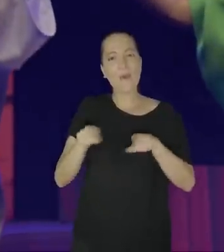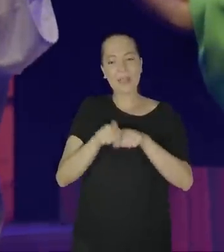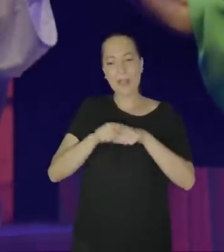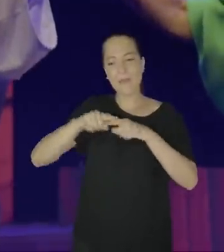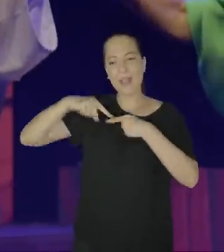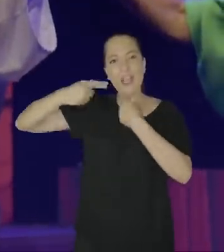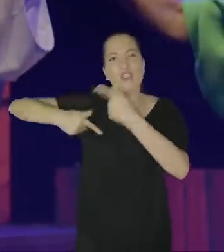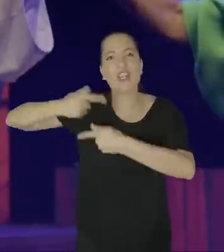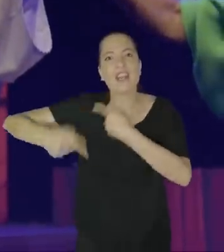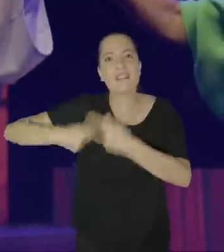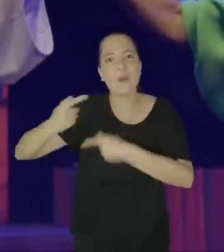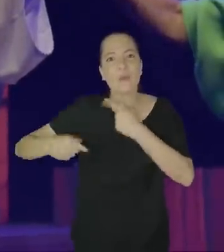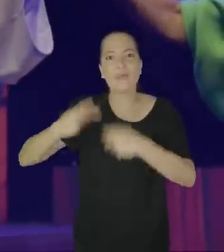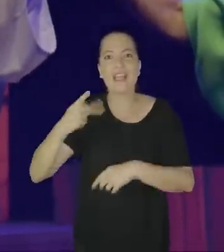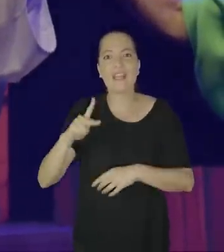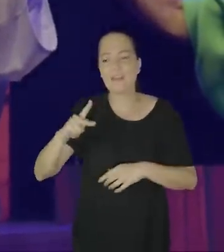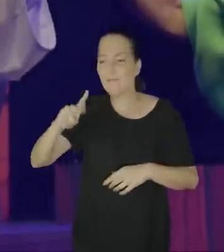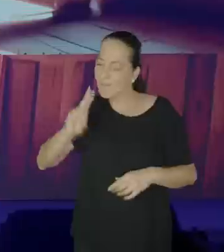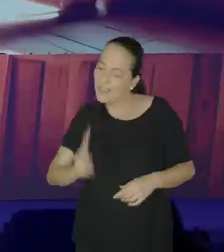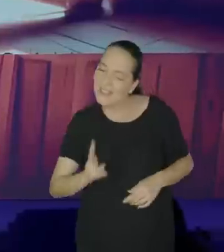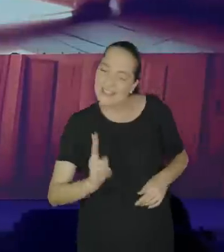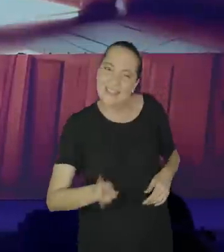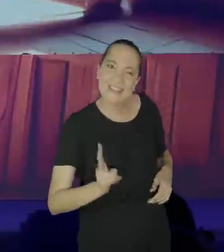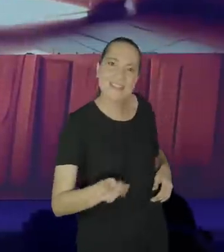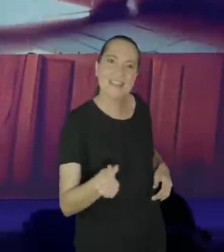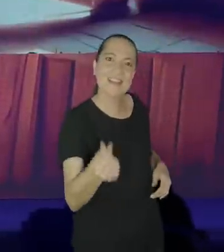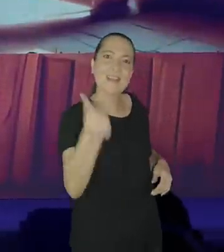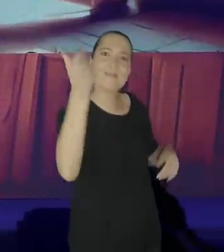para sempre.